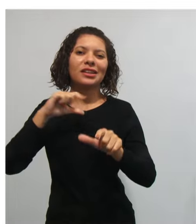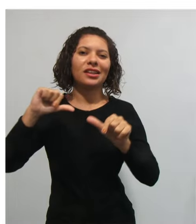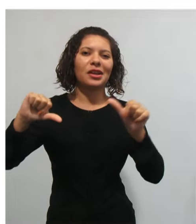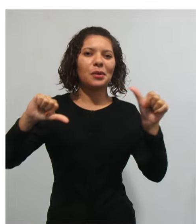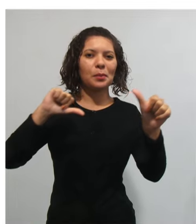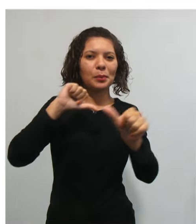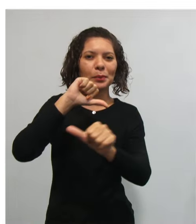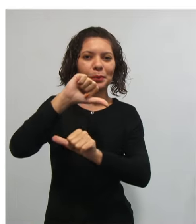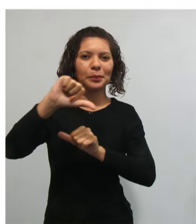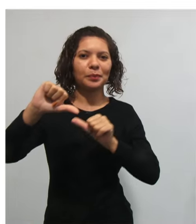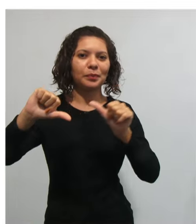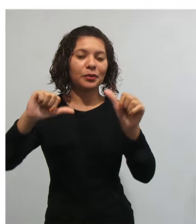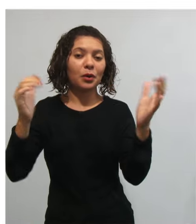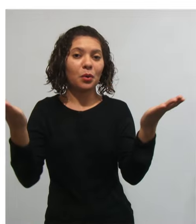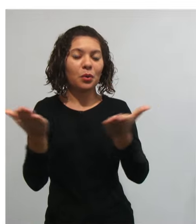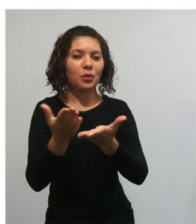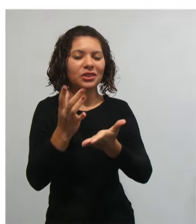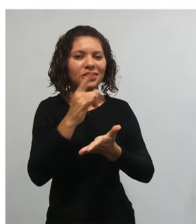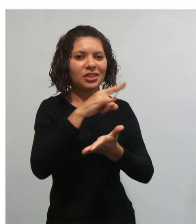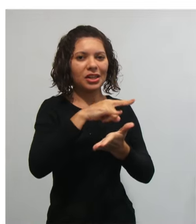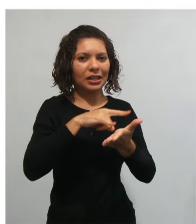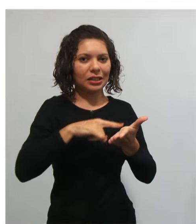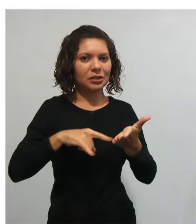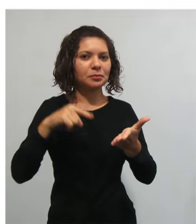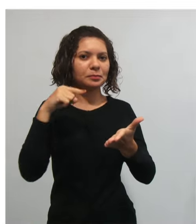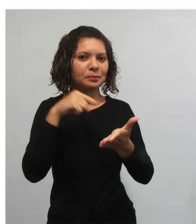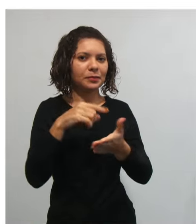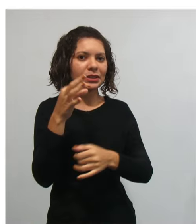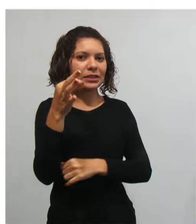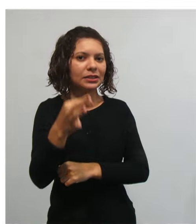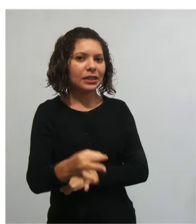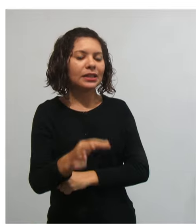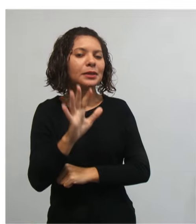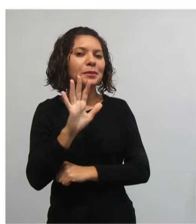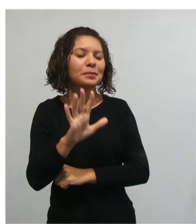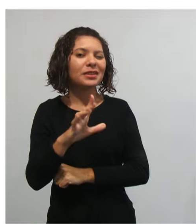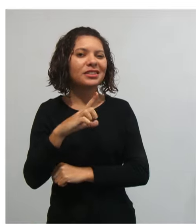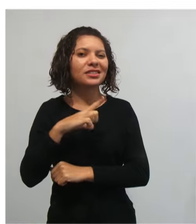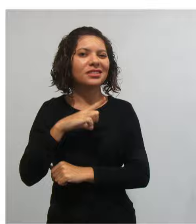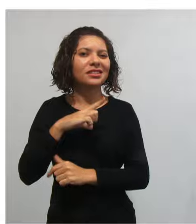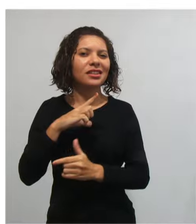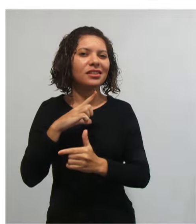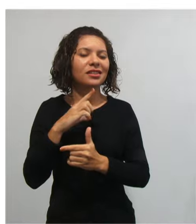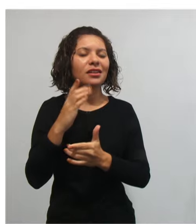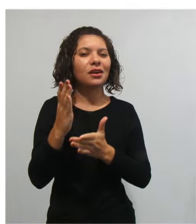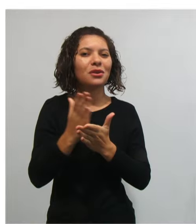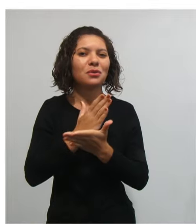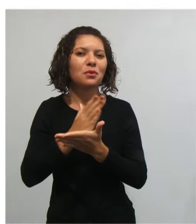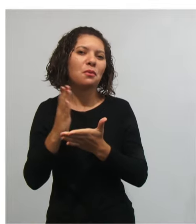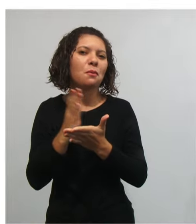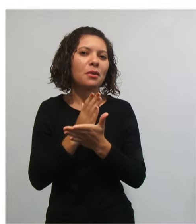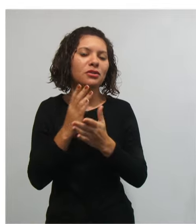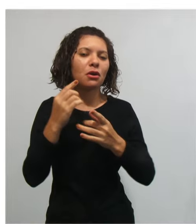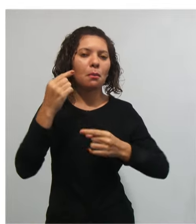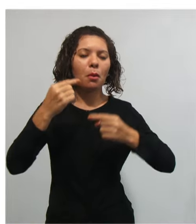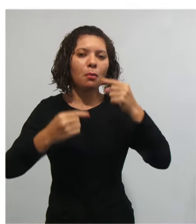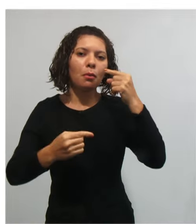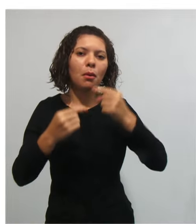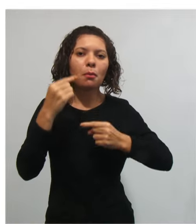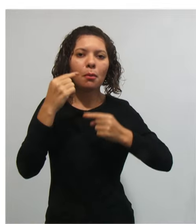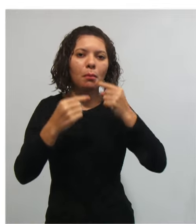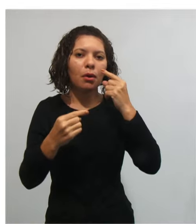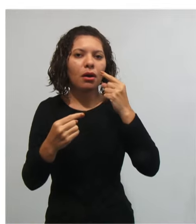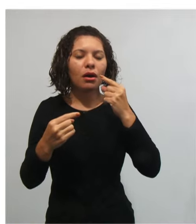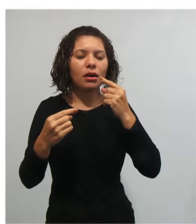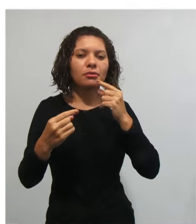ensino médio que está passando por mudanças a o que vigora hoje é a bncc mas a gente já tem algumas